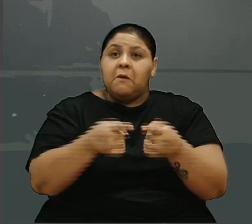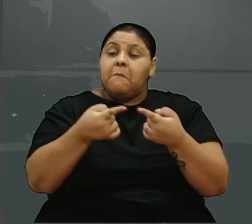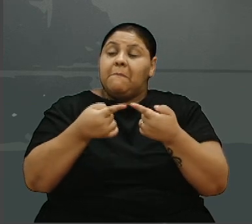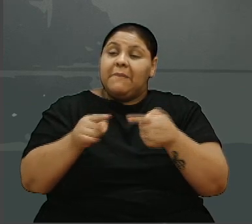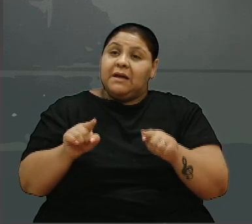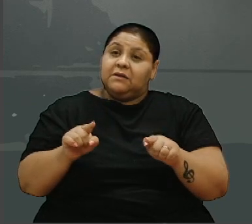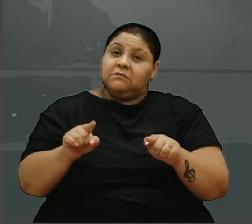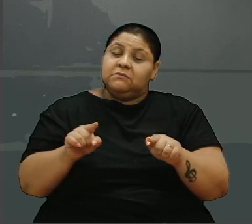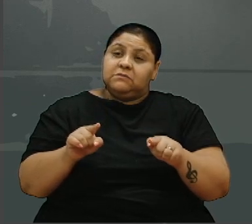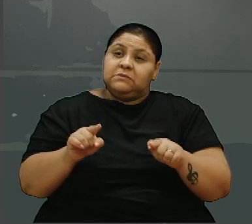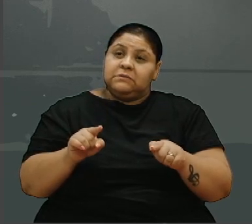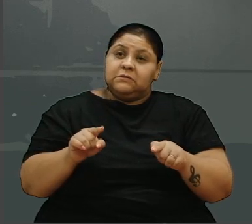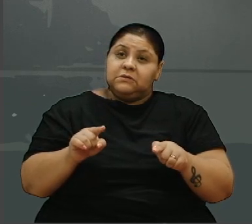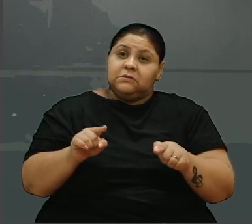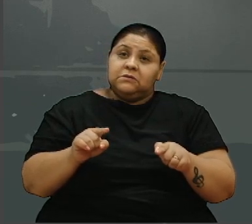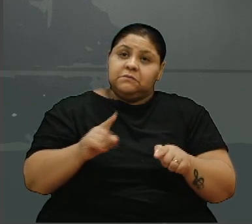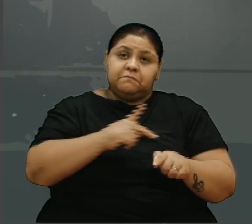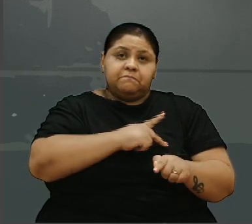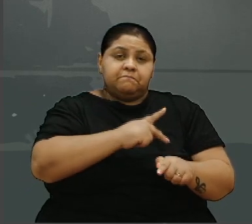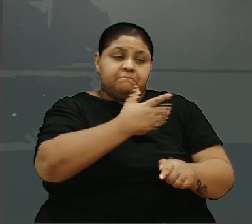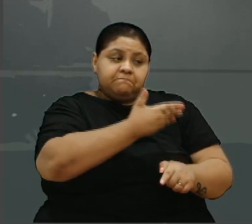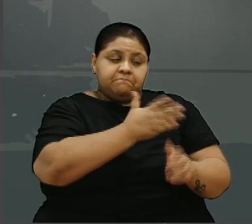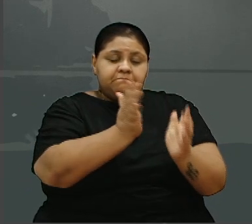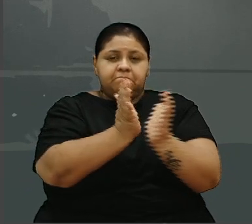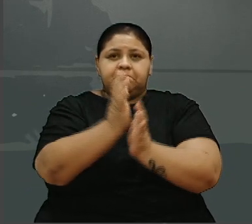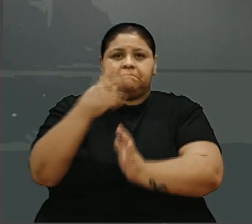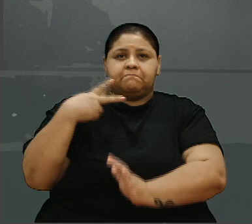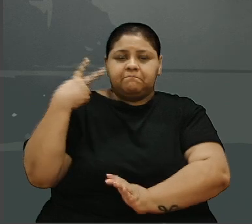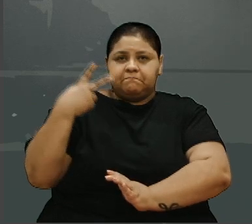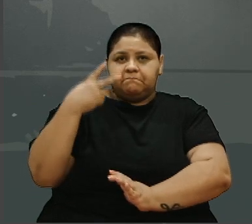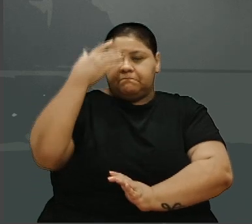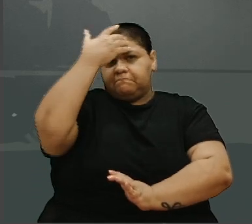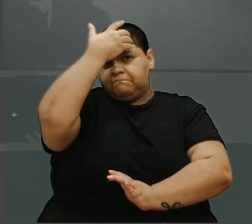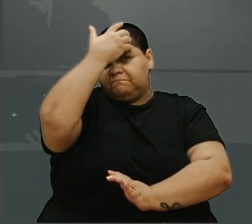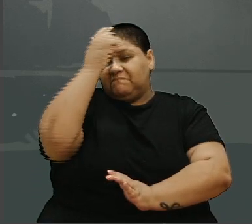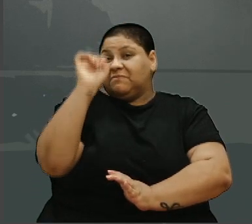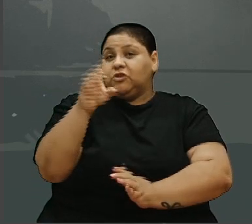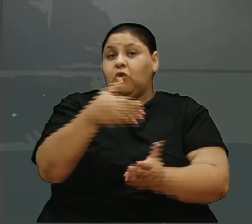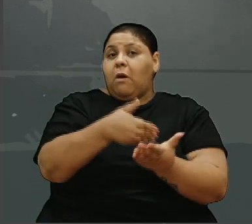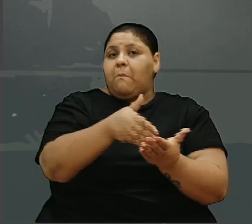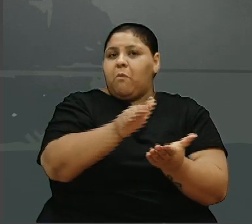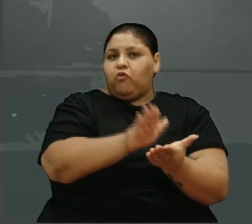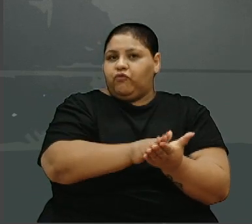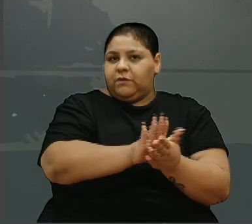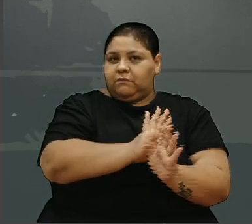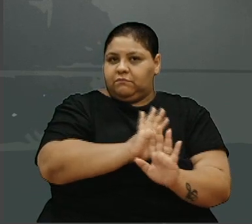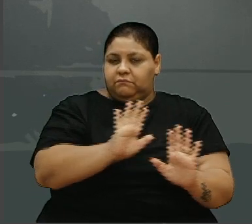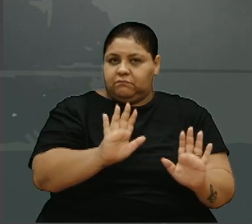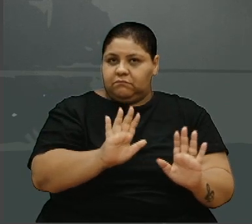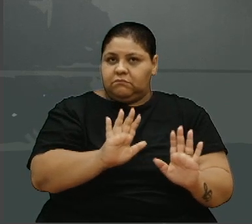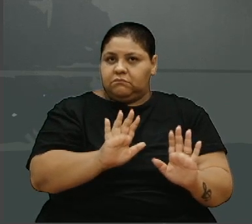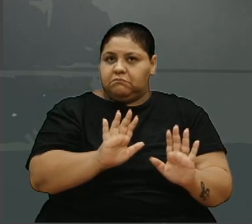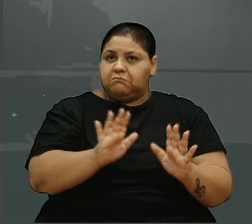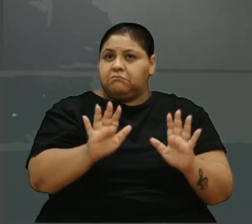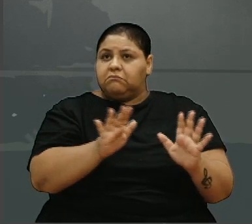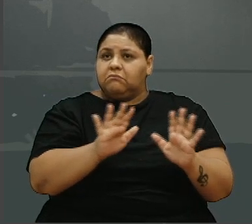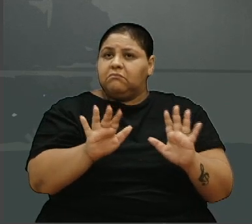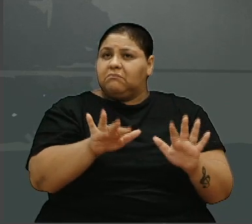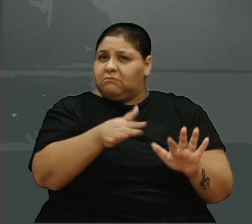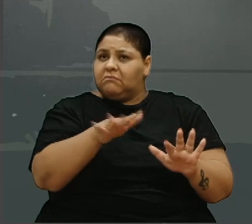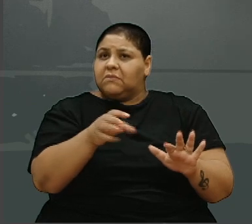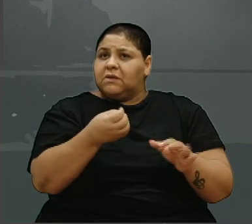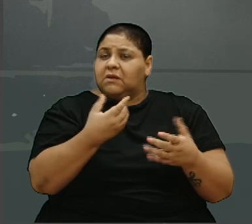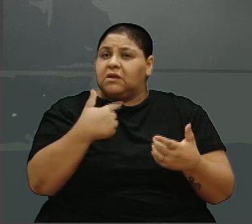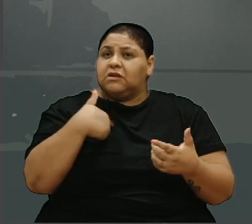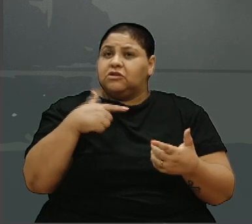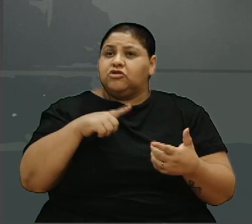ainda, presidente, colegas, vereadores, apenas a multa, ainda vamos dizer assim que mais ou menos, porque se eu